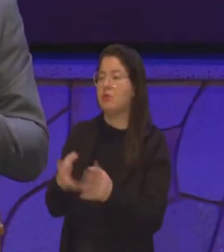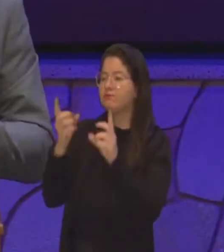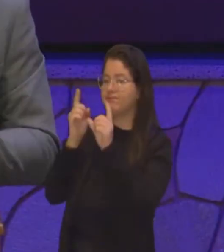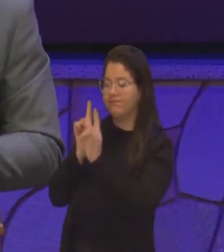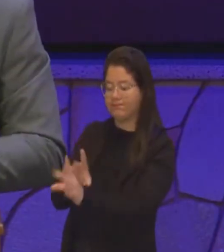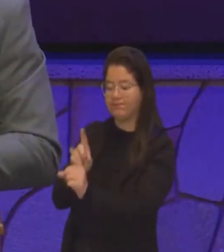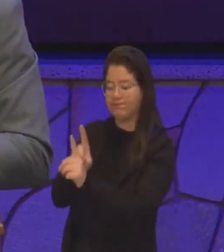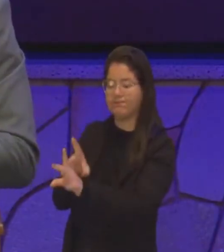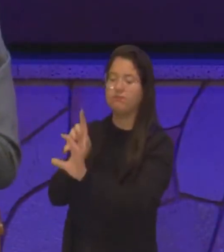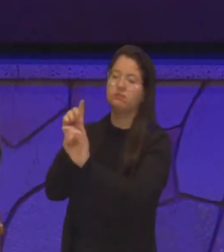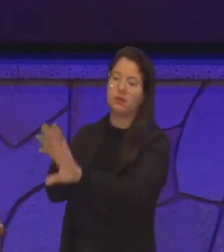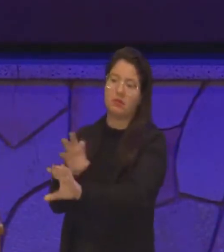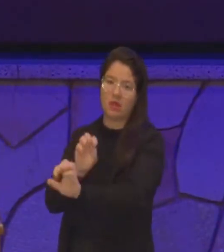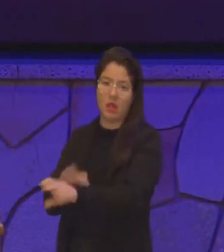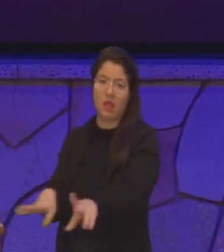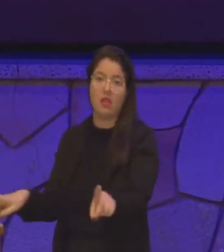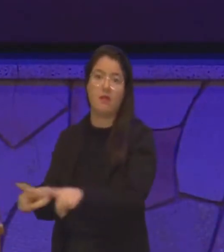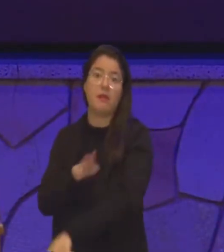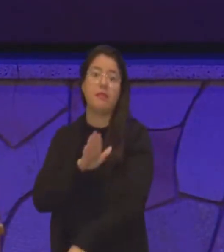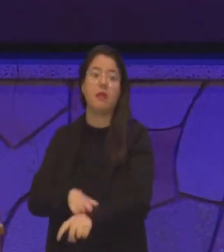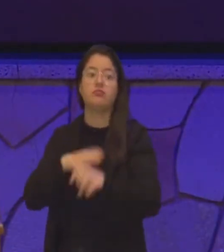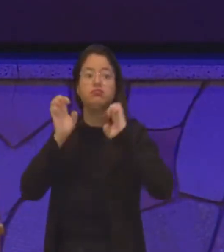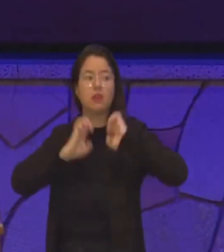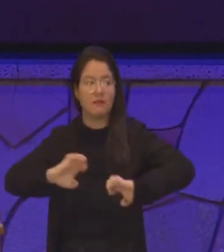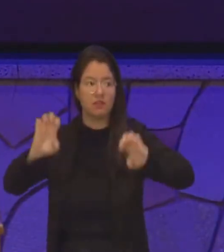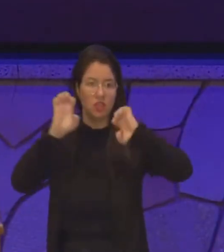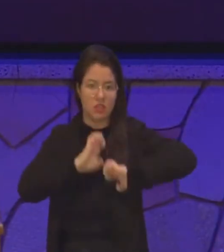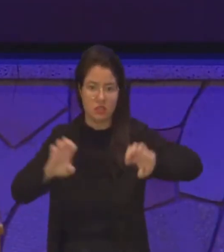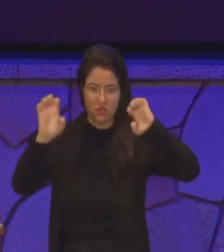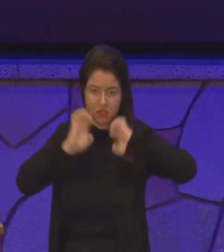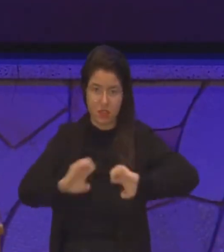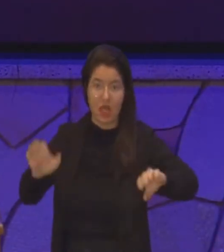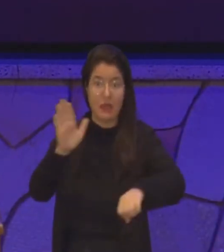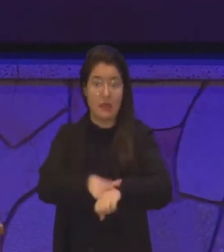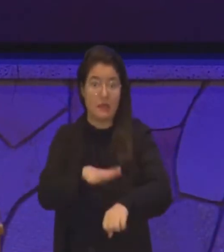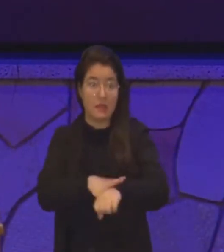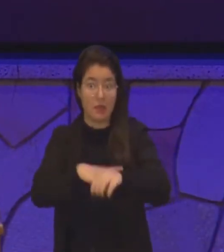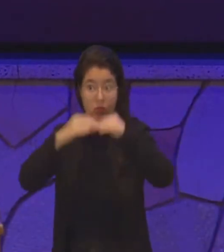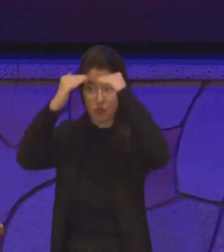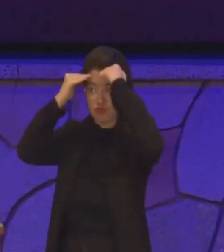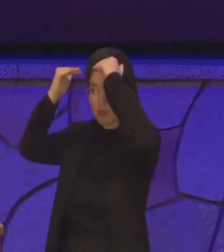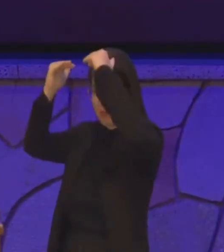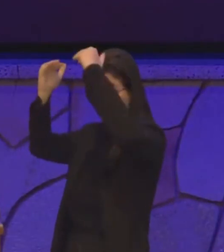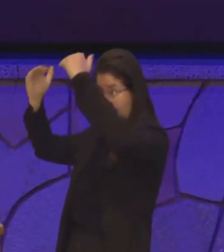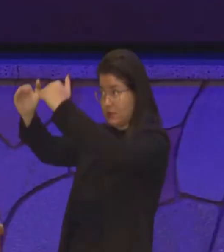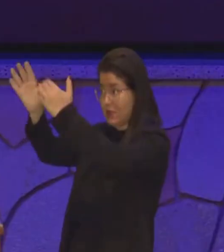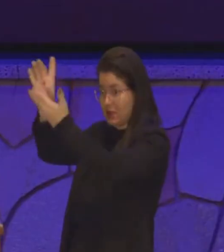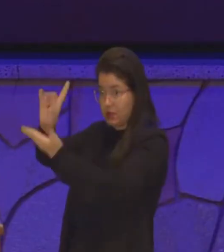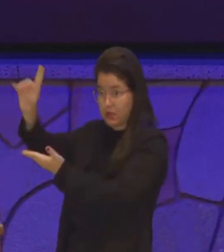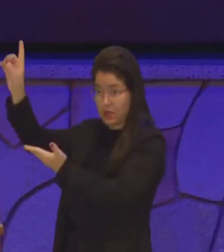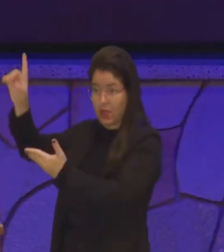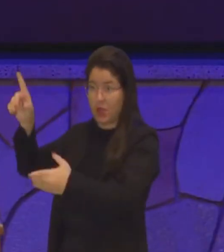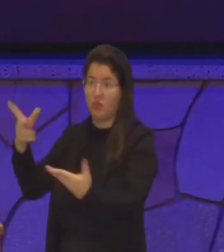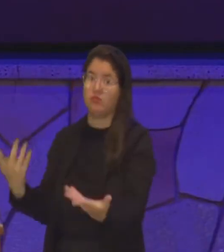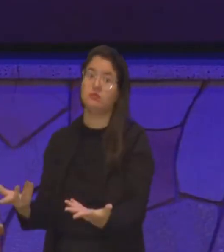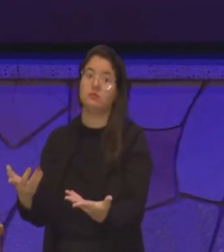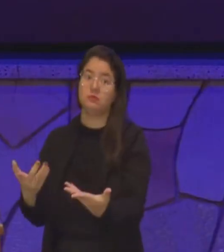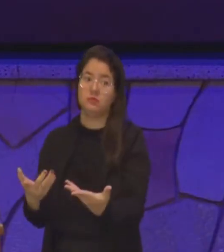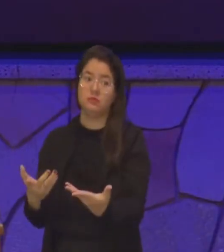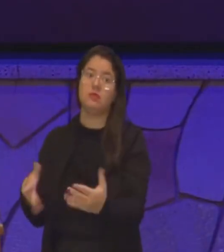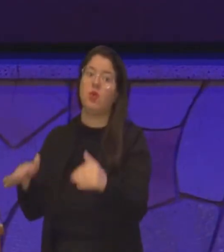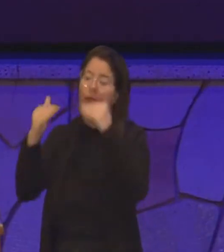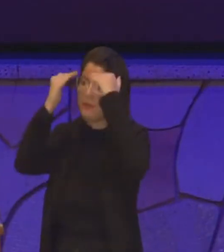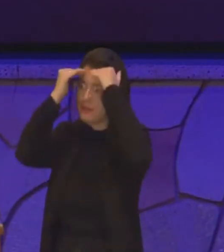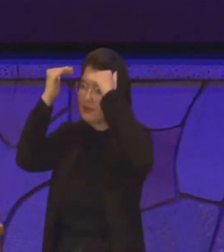discipular, é tempo de evangelizar, é tempo de obedecermos à grande